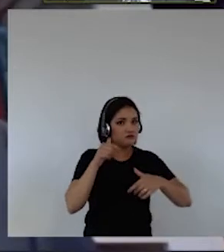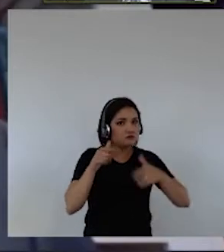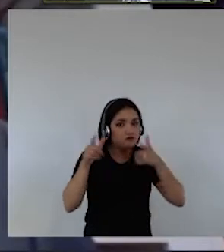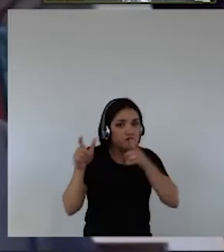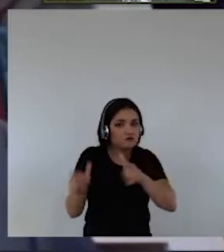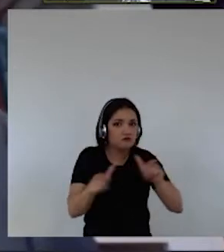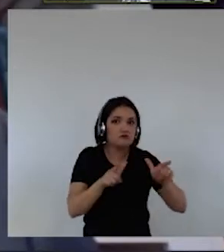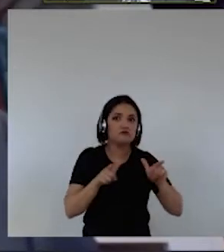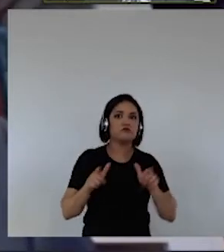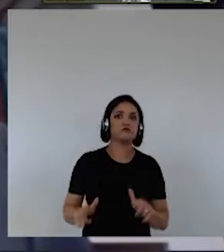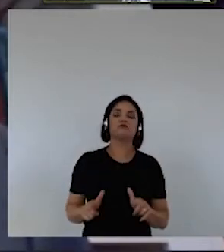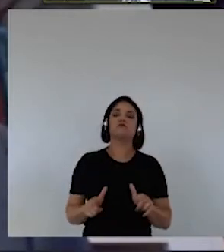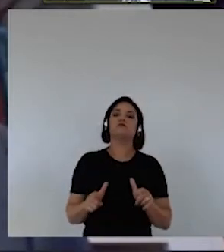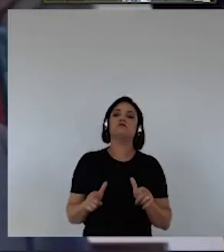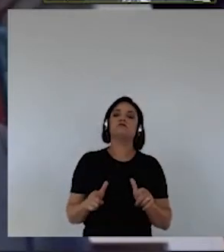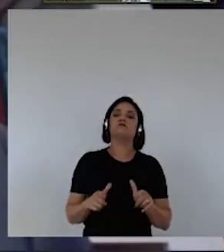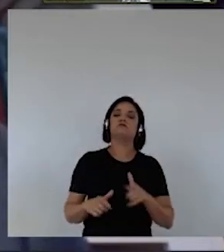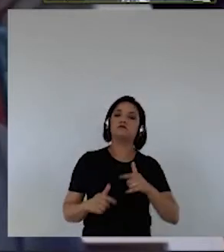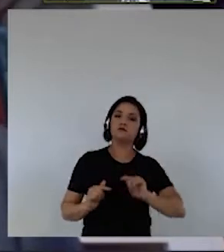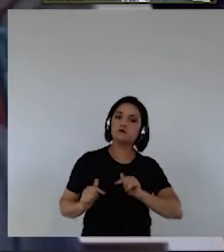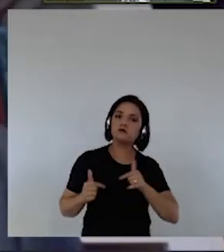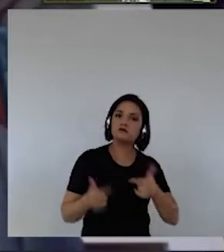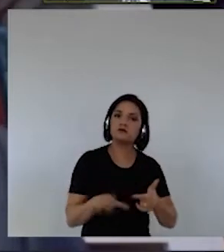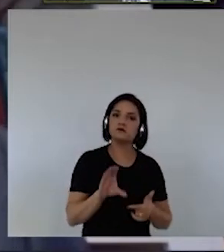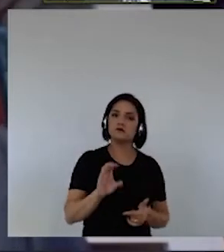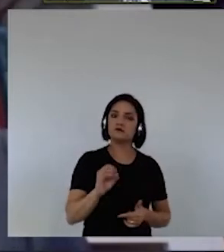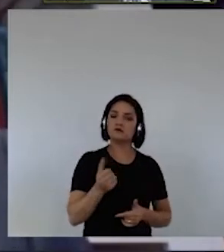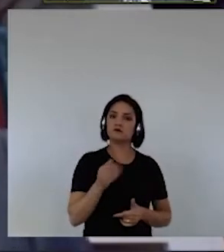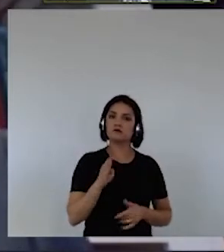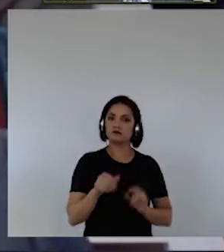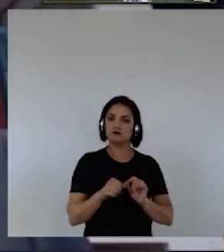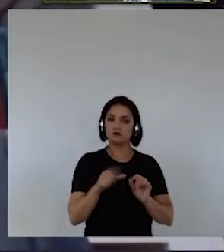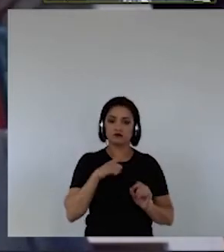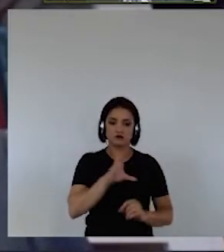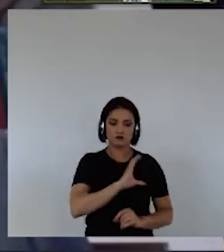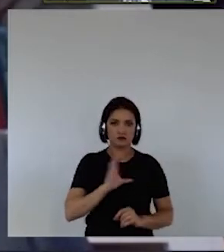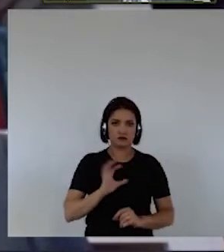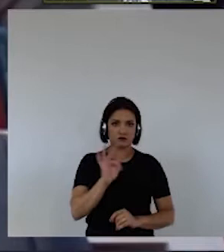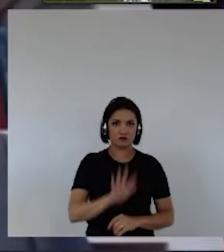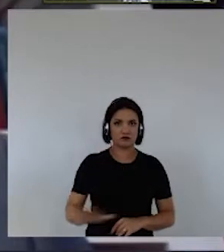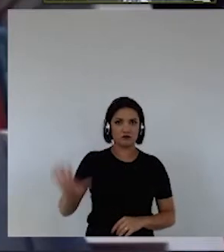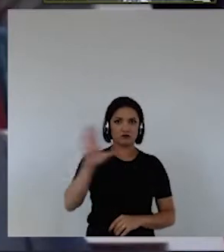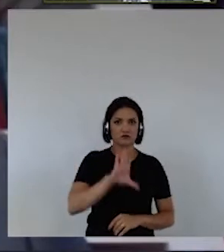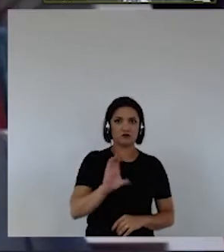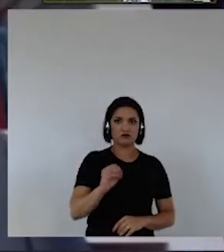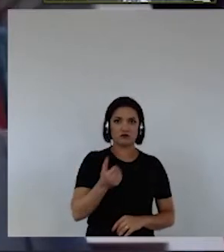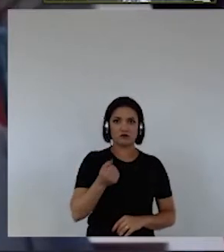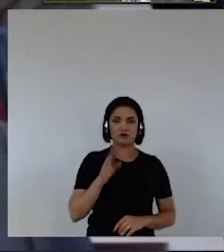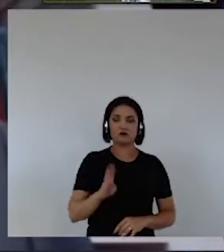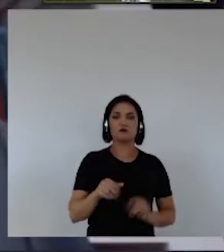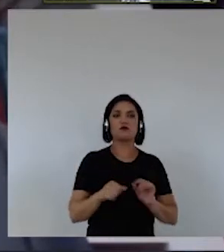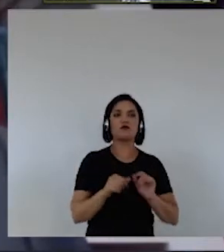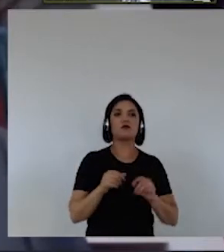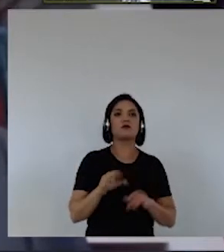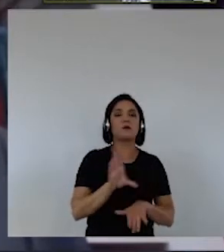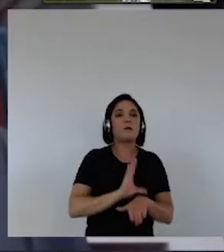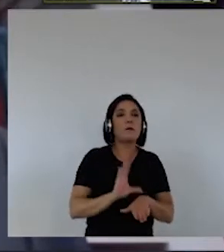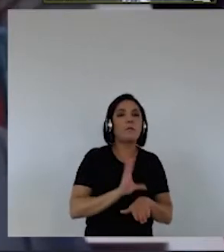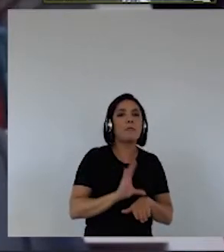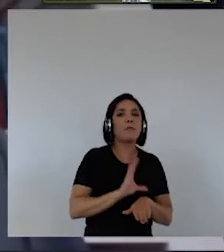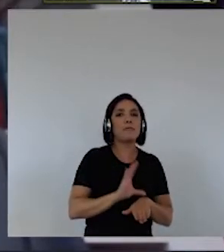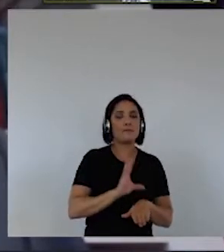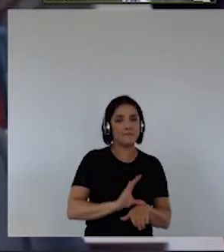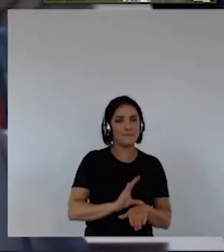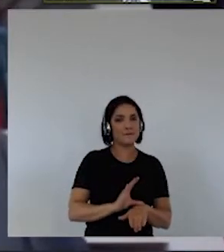grande para o advogado, que a OAB está cumprindo essa função. Inclusive, nós temos na Comissão Federal da OAB, nós estamos fazendo um curso, confira